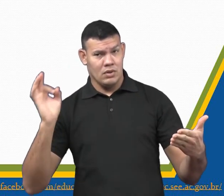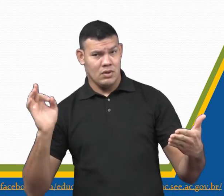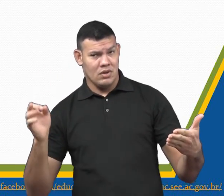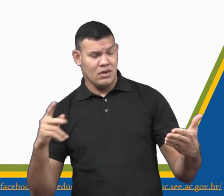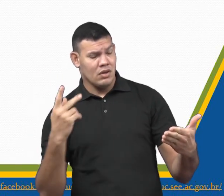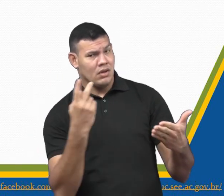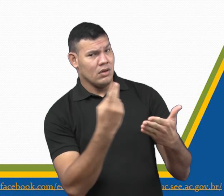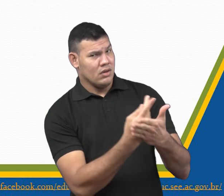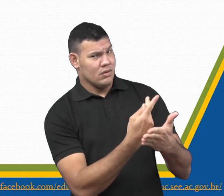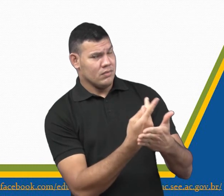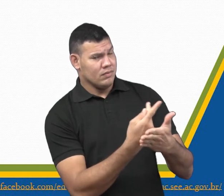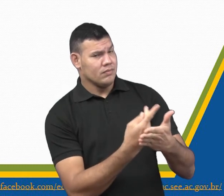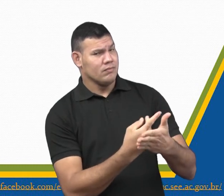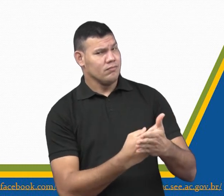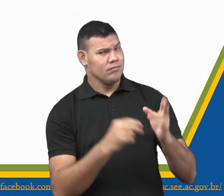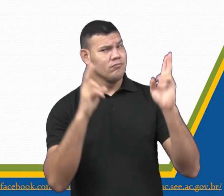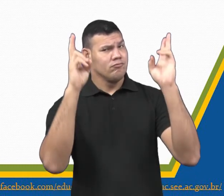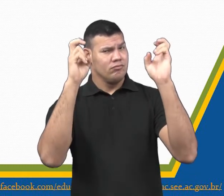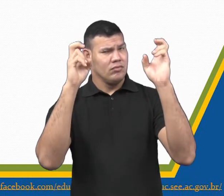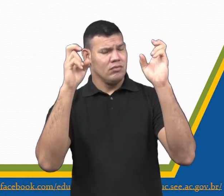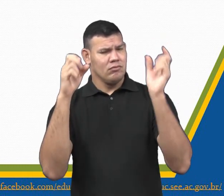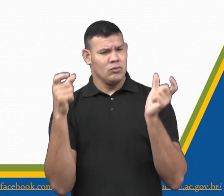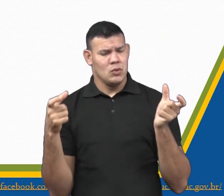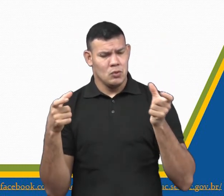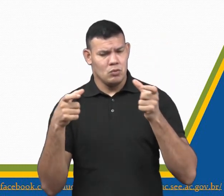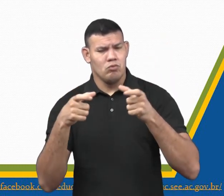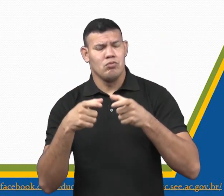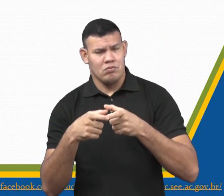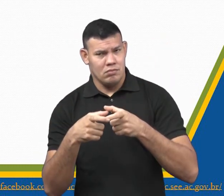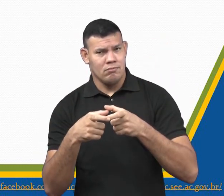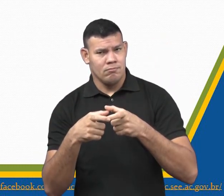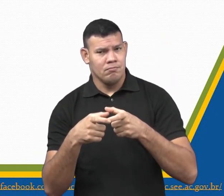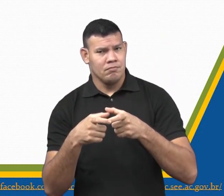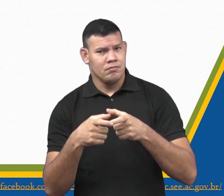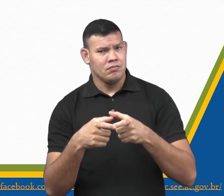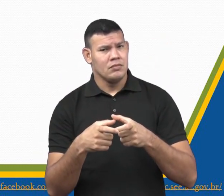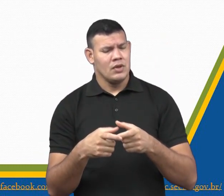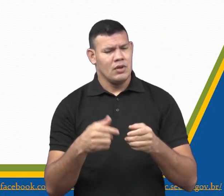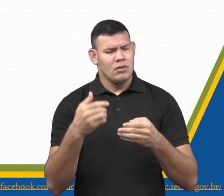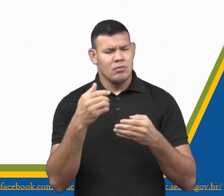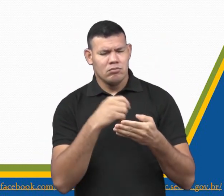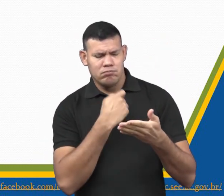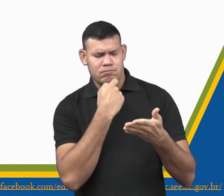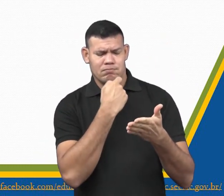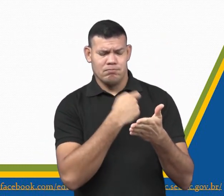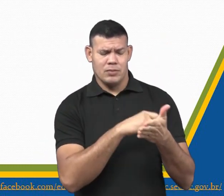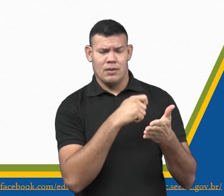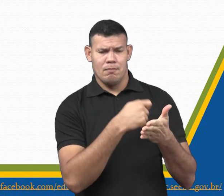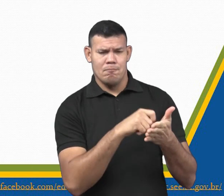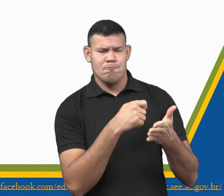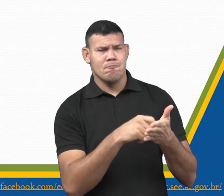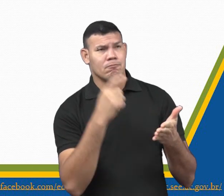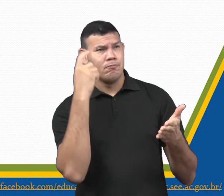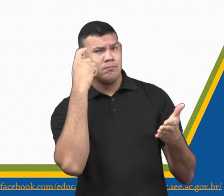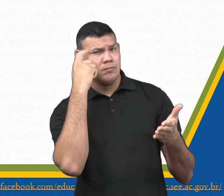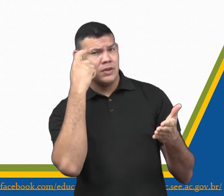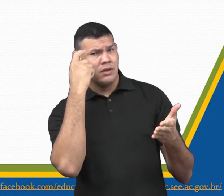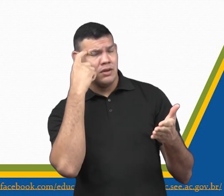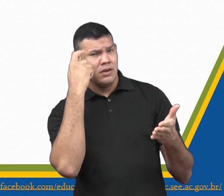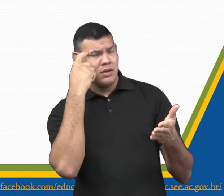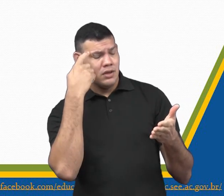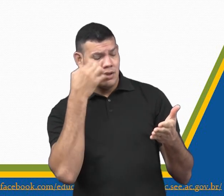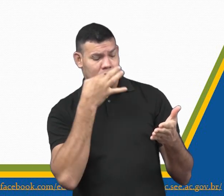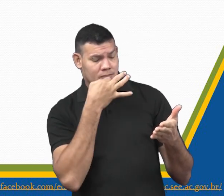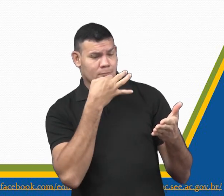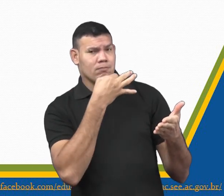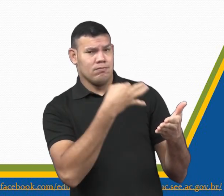argumentativo parte de um tema delimitador. Diante ao tema, faz-se a construção de uma tese, um posicionamento crítico a